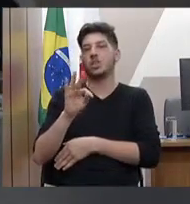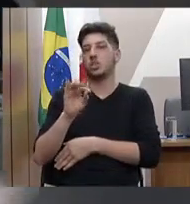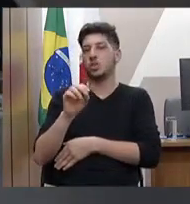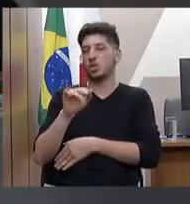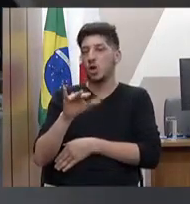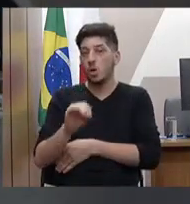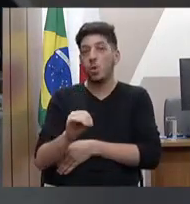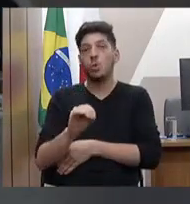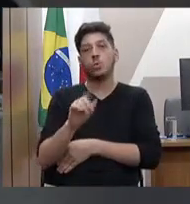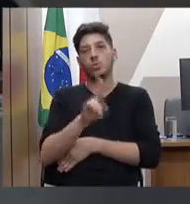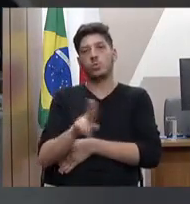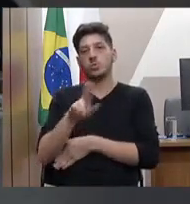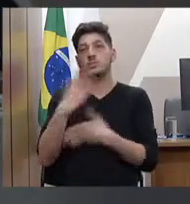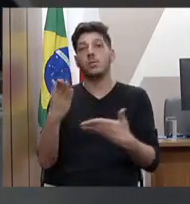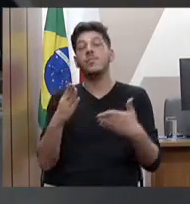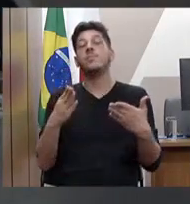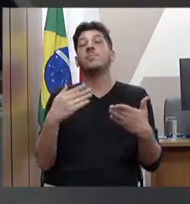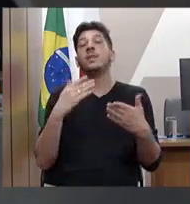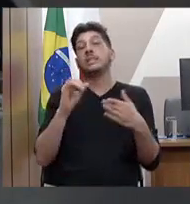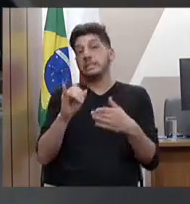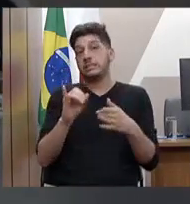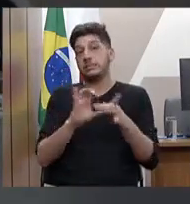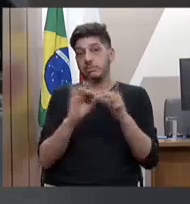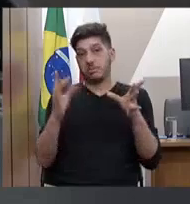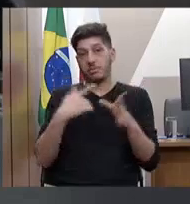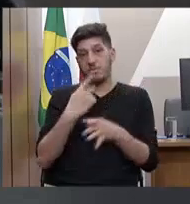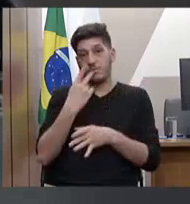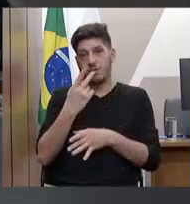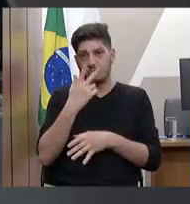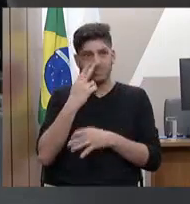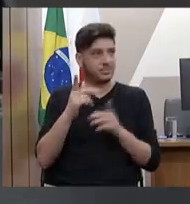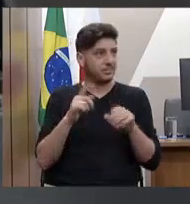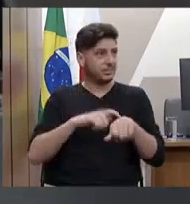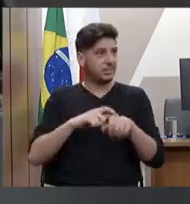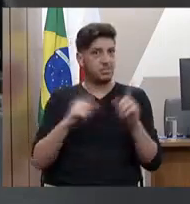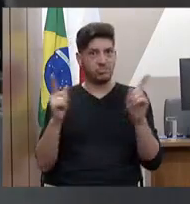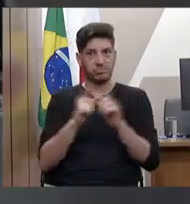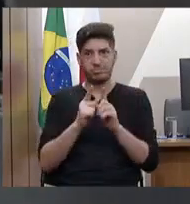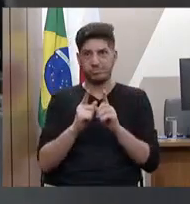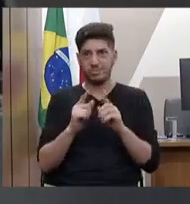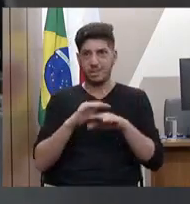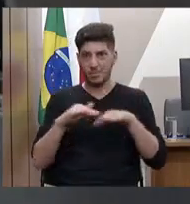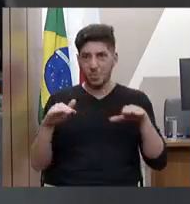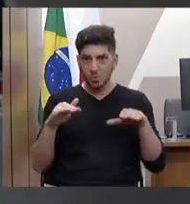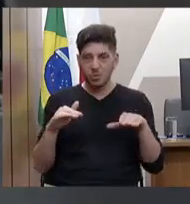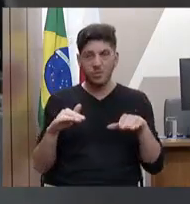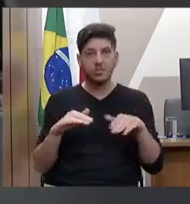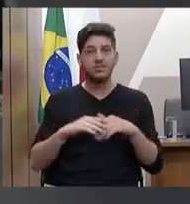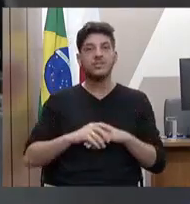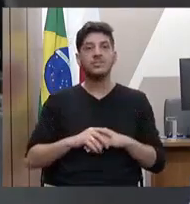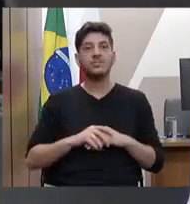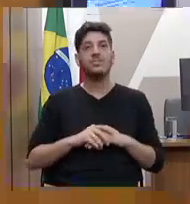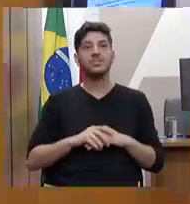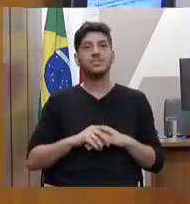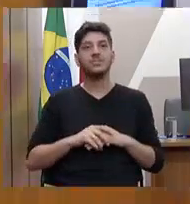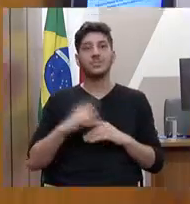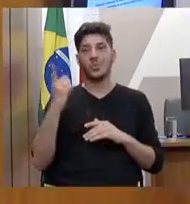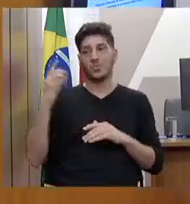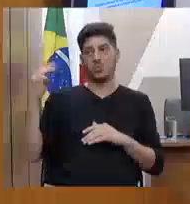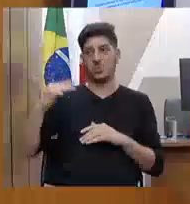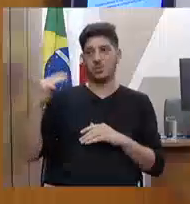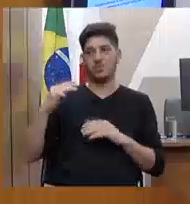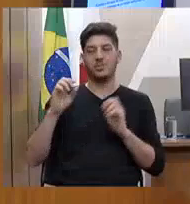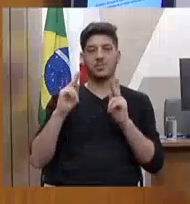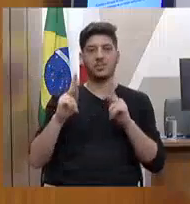eu também se me permitem deixa eu ver acabou o meu tempo eu sou um minuto